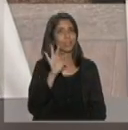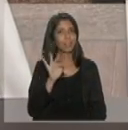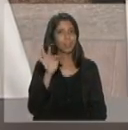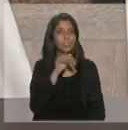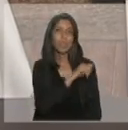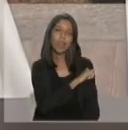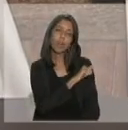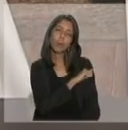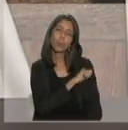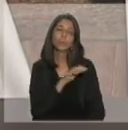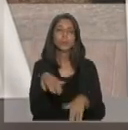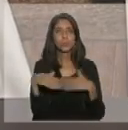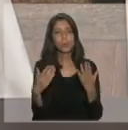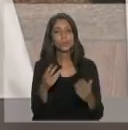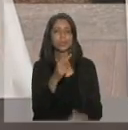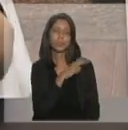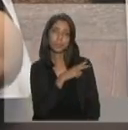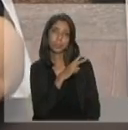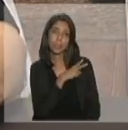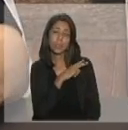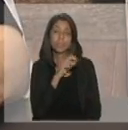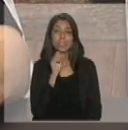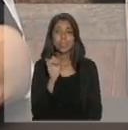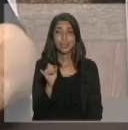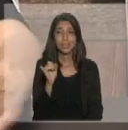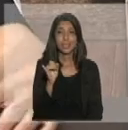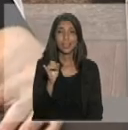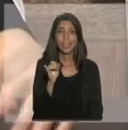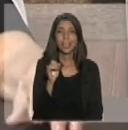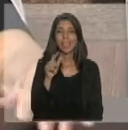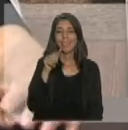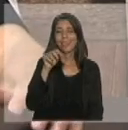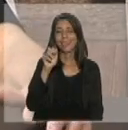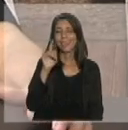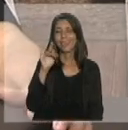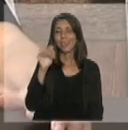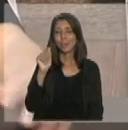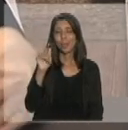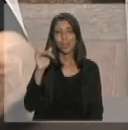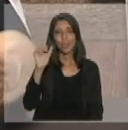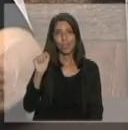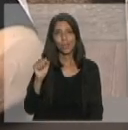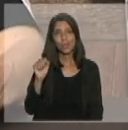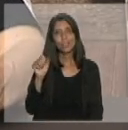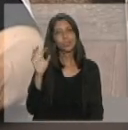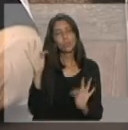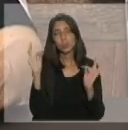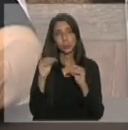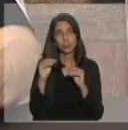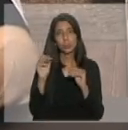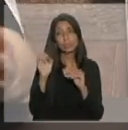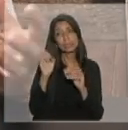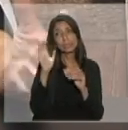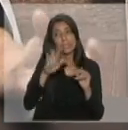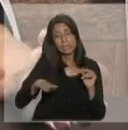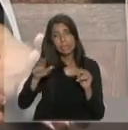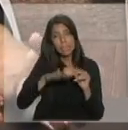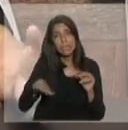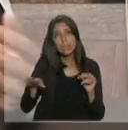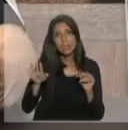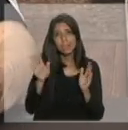ou alunos já de segundo grau dos últimos anos. Se era uma coisa assim, tipo o Quebra-Nós, era para todo mundo. Se era uma peça mais